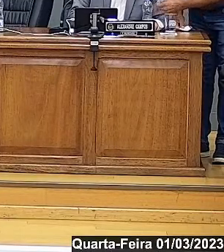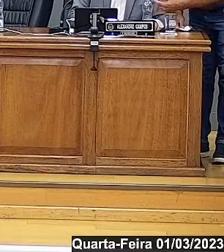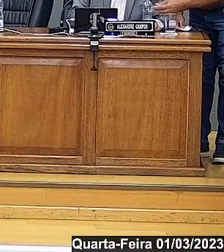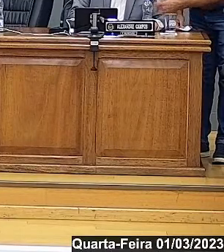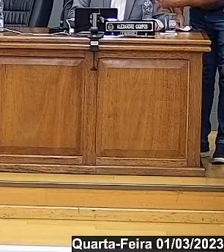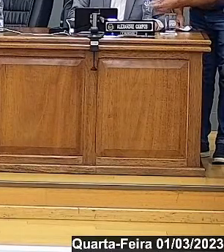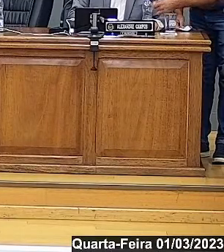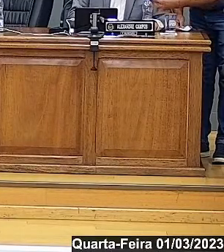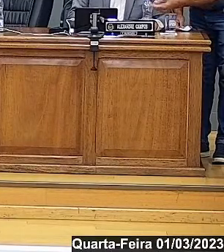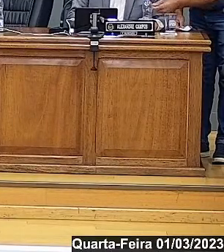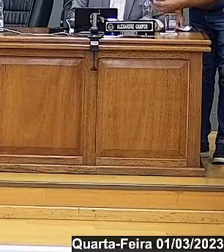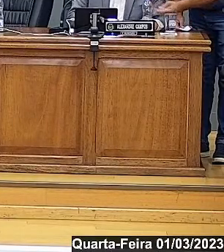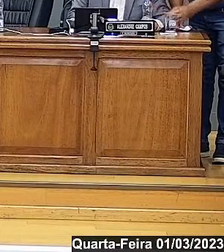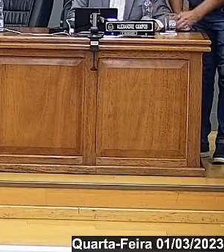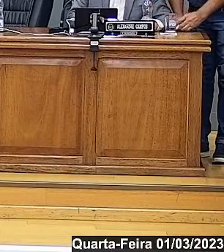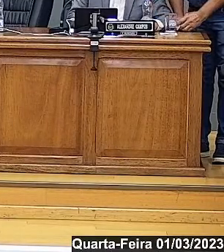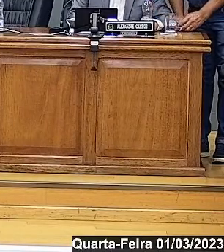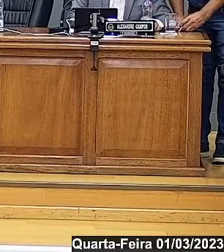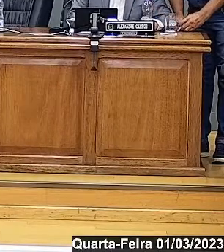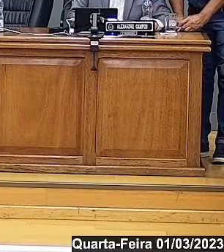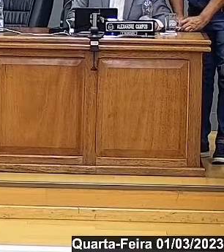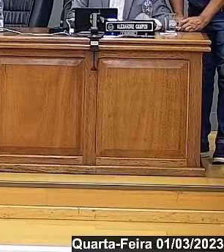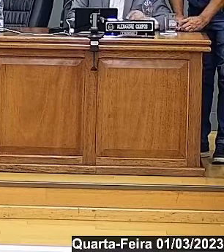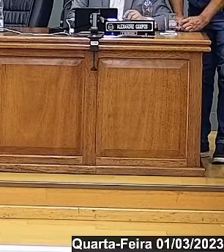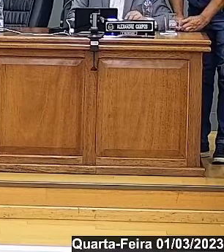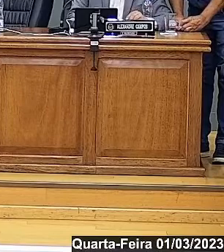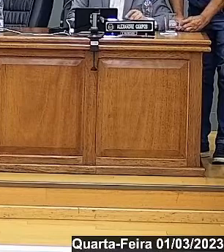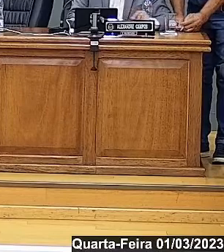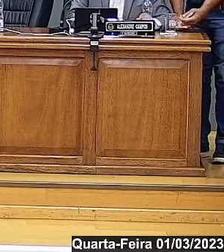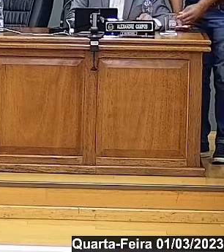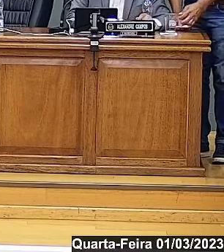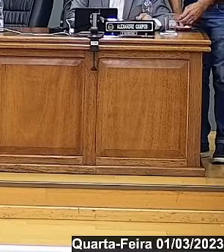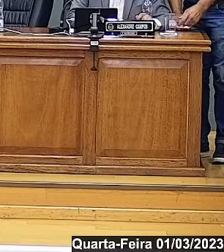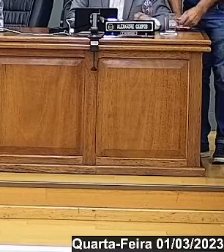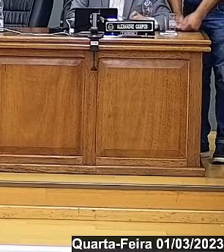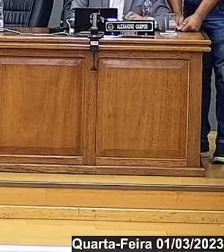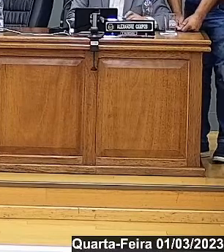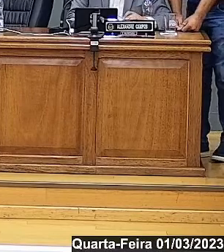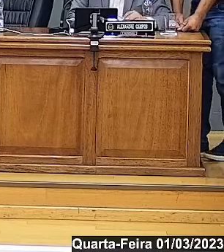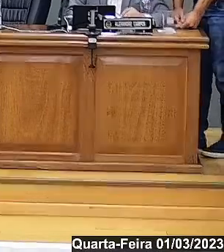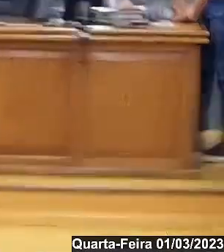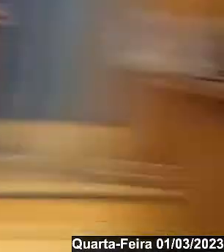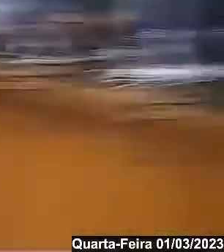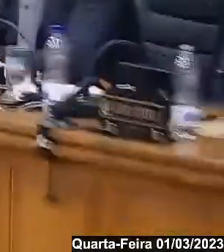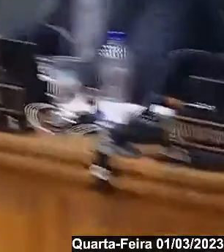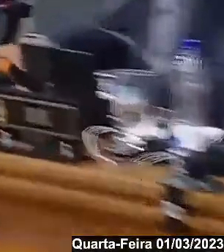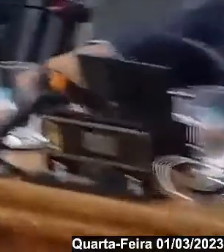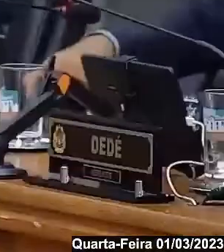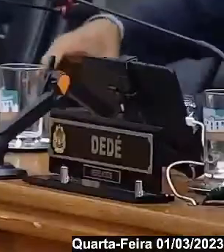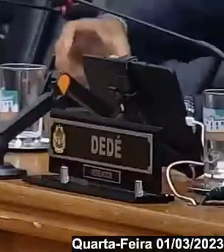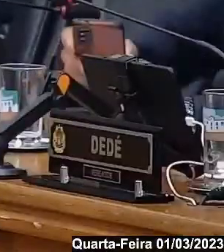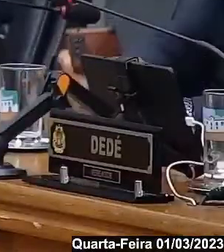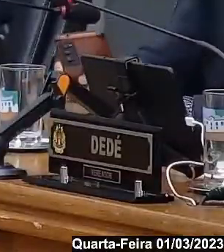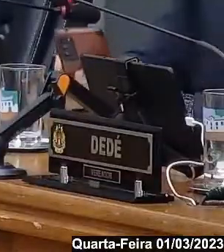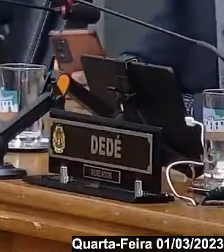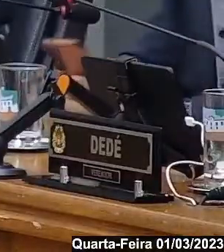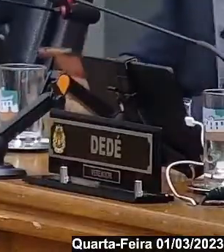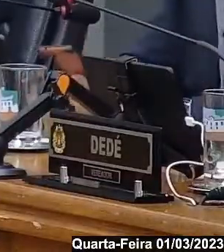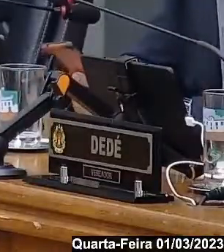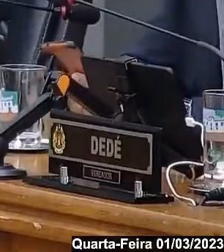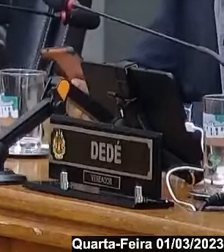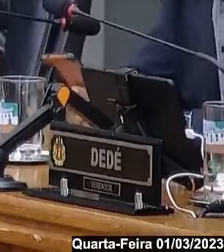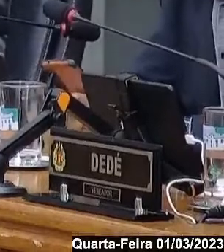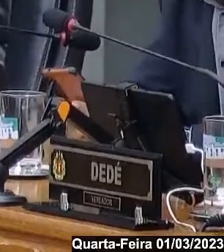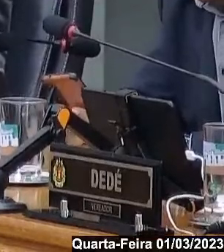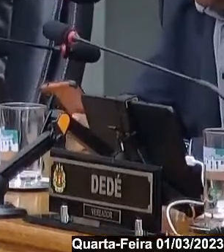Bom dia, público presente. Bom dia, nobres vereadores, né, internauta que nos assiste, imprensa presente. Né,